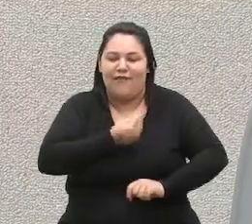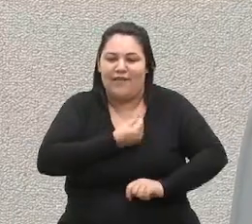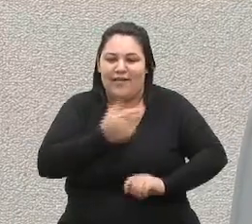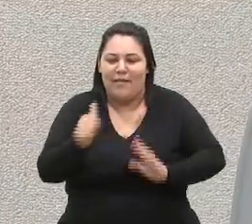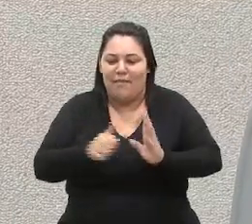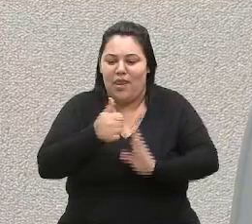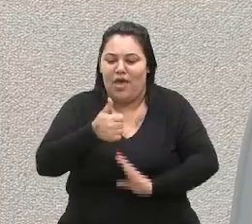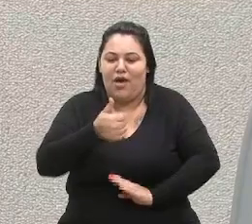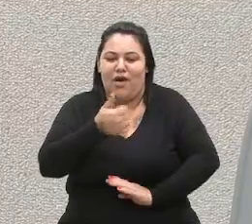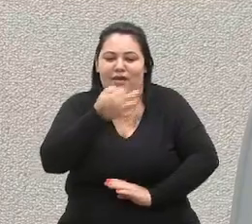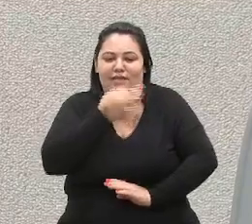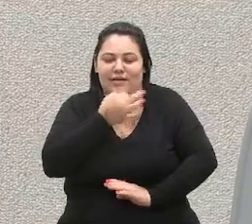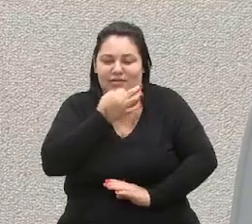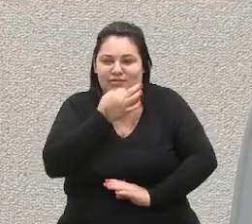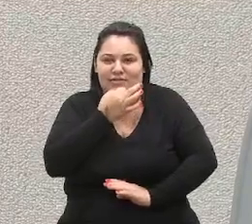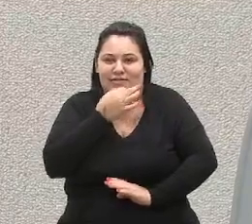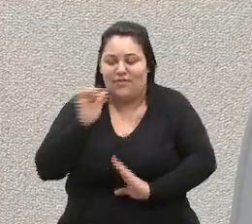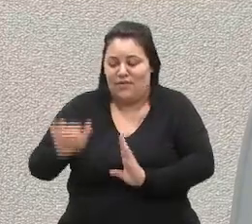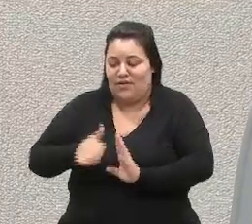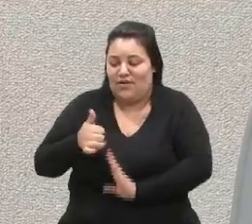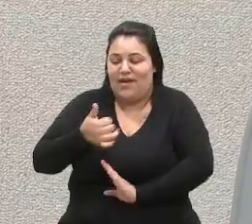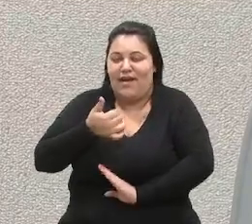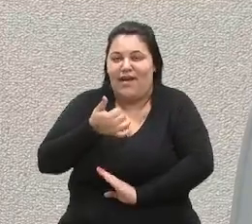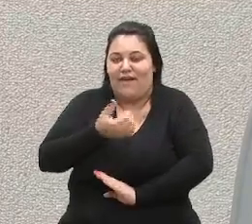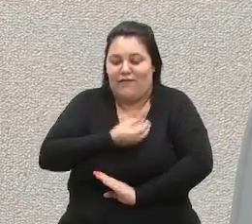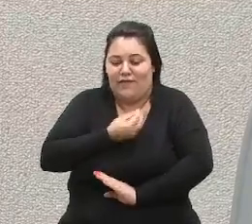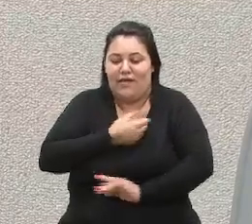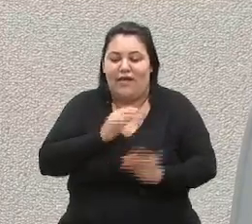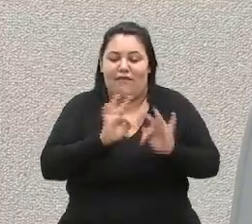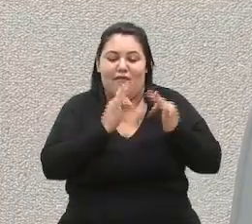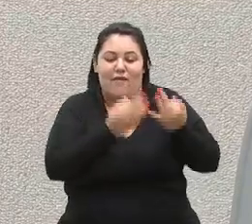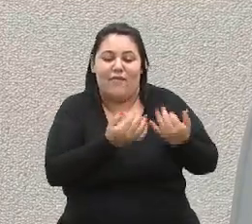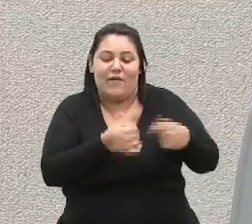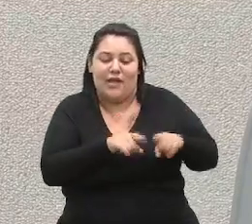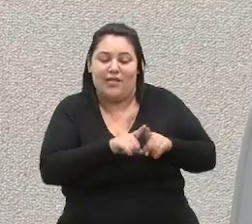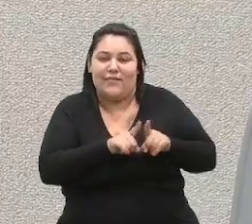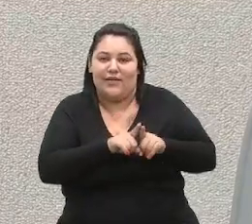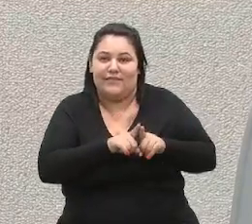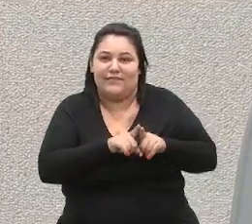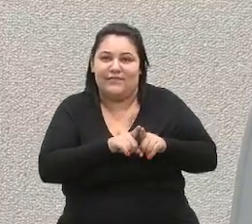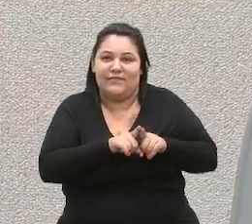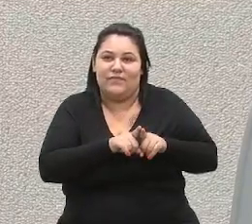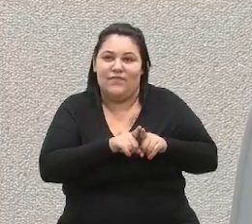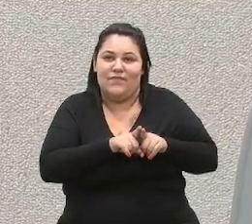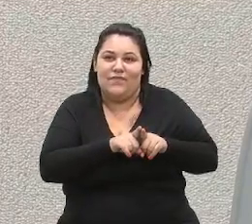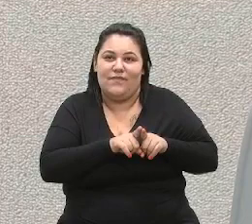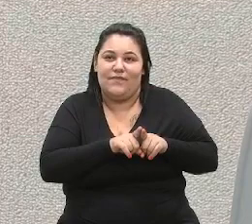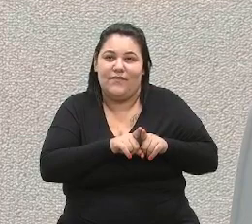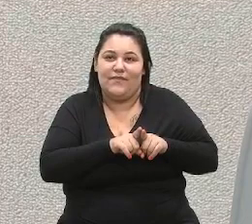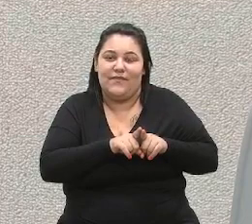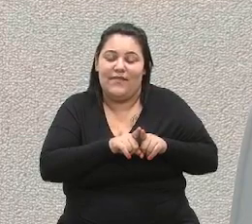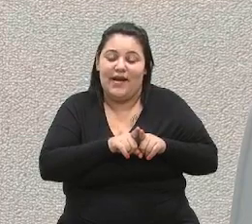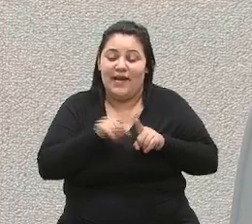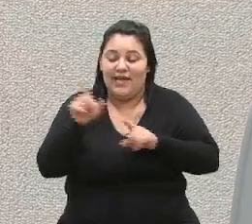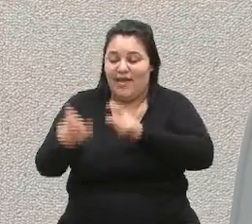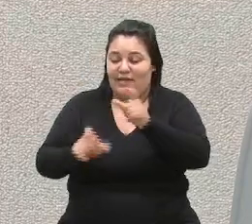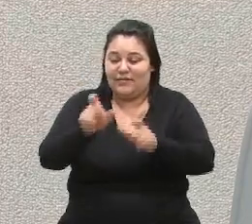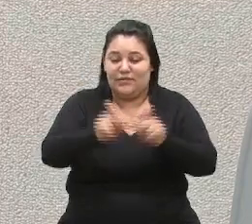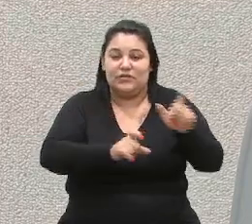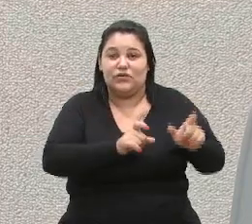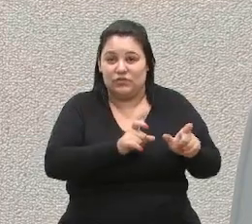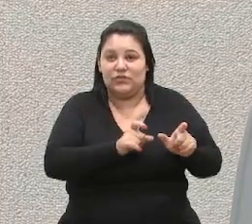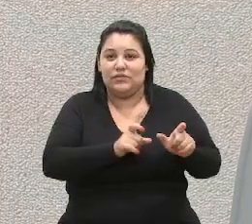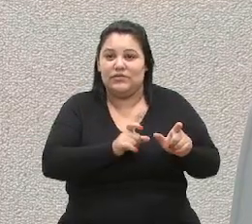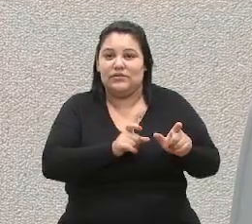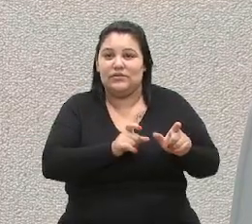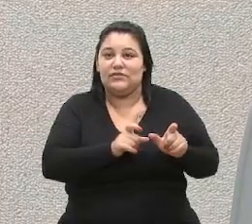buscar melhorar a sua vida, a vida da sua família e essas pessoas que